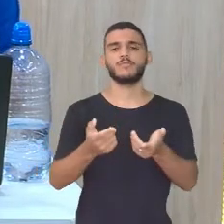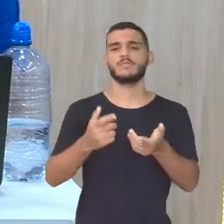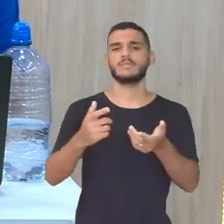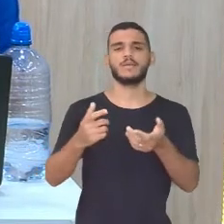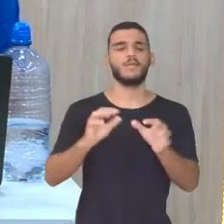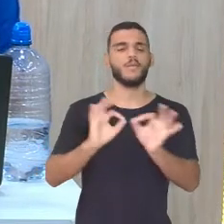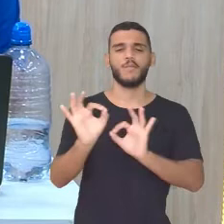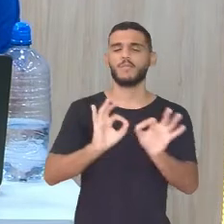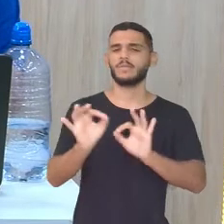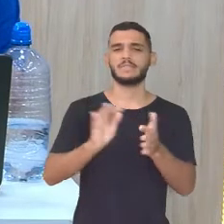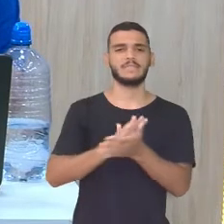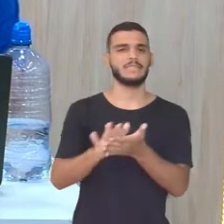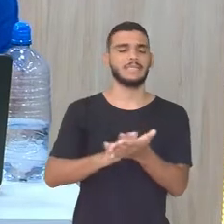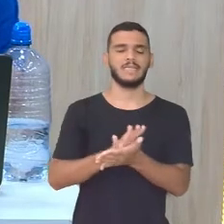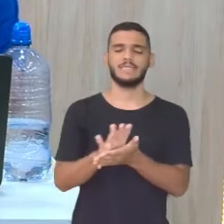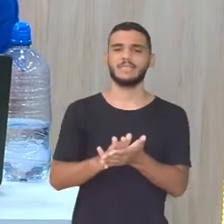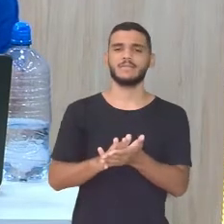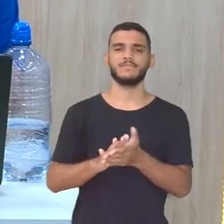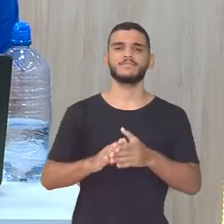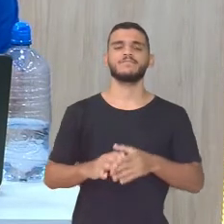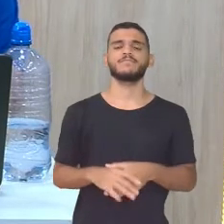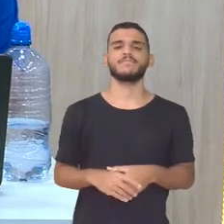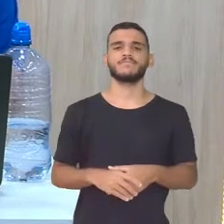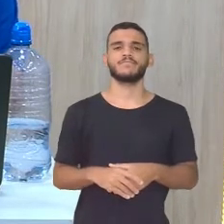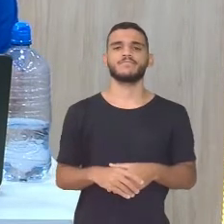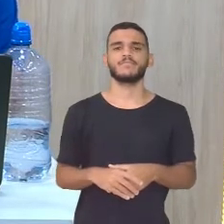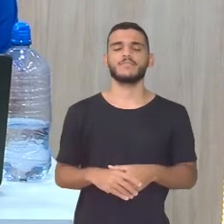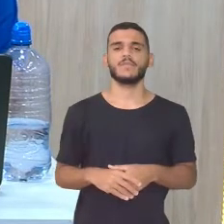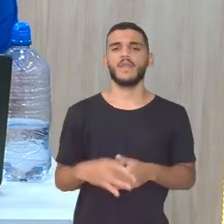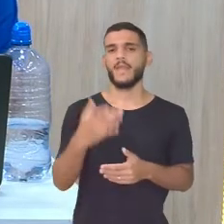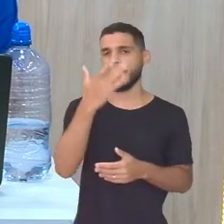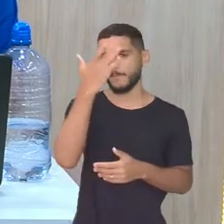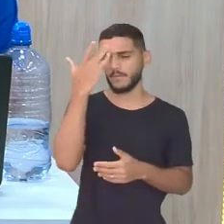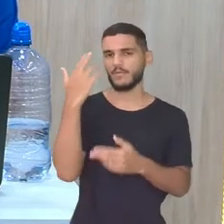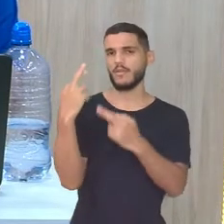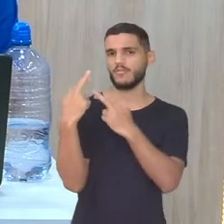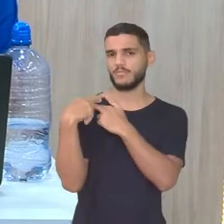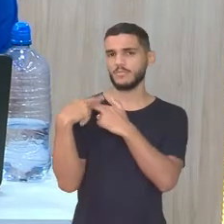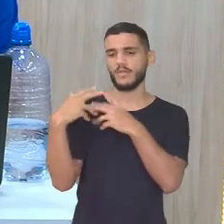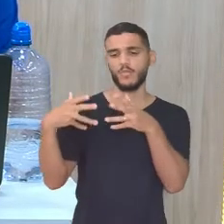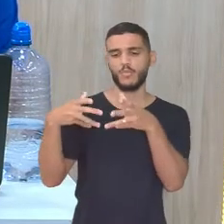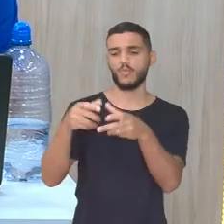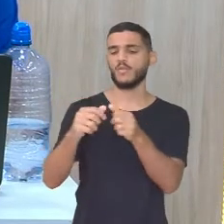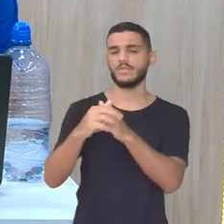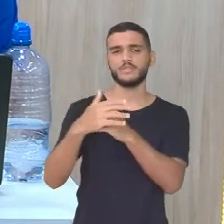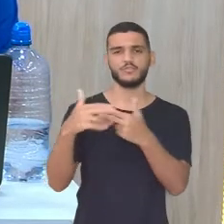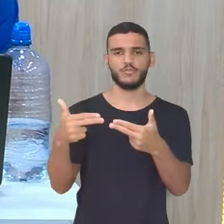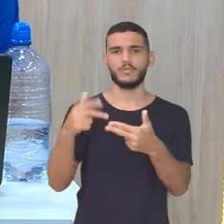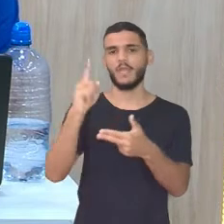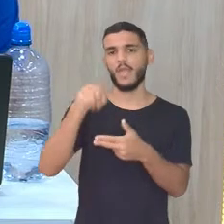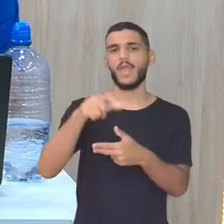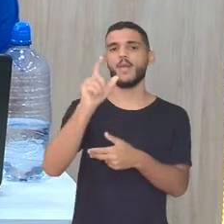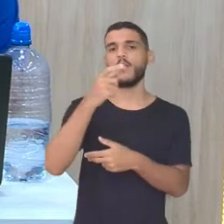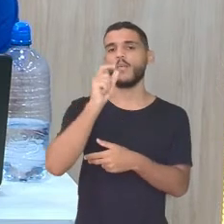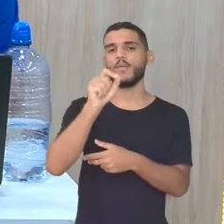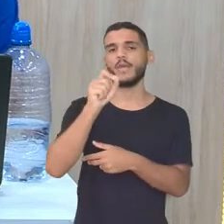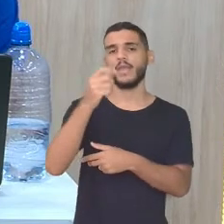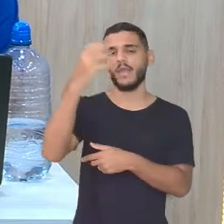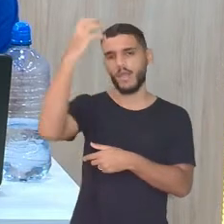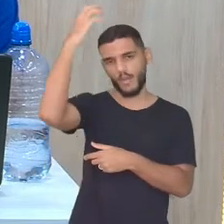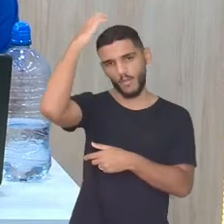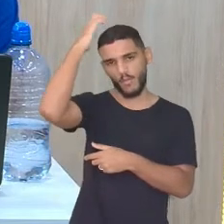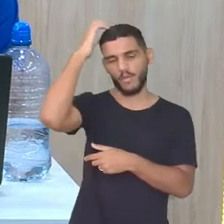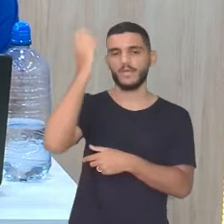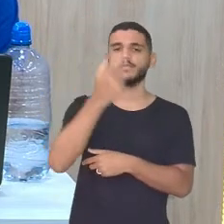ou não. E quem decide tudo, aparentemente sozinho, é o rei, né? Embora ele tenha ajuda da